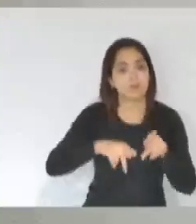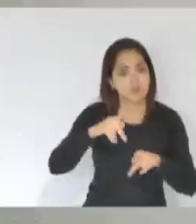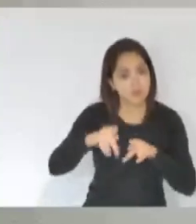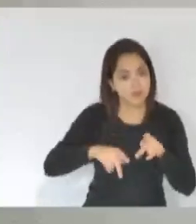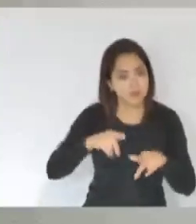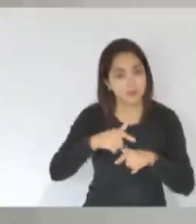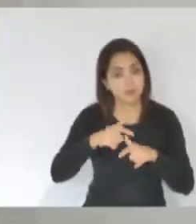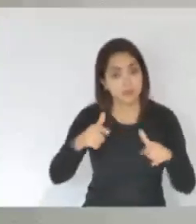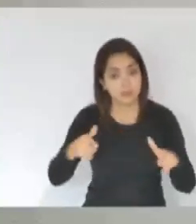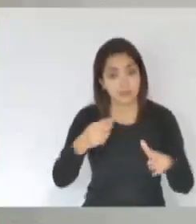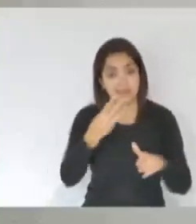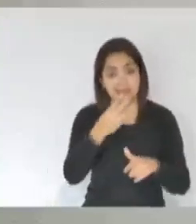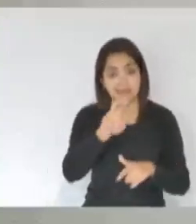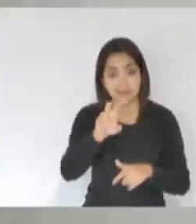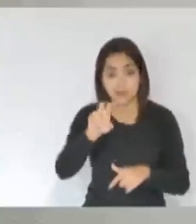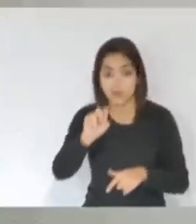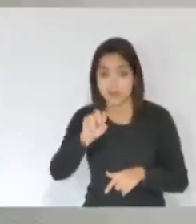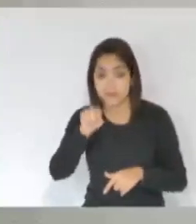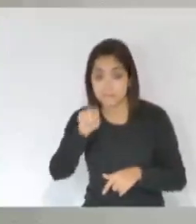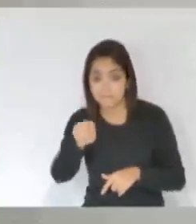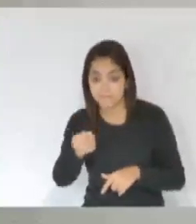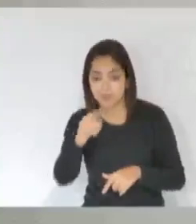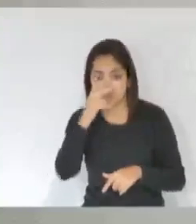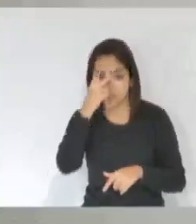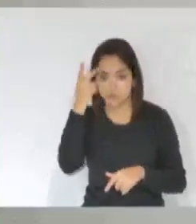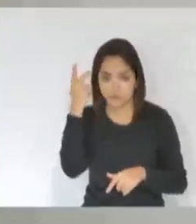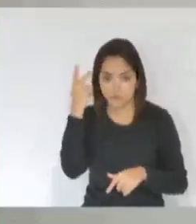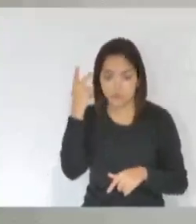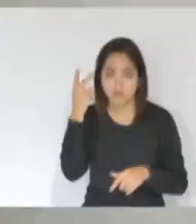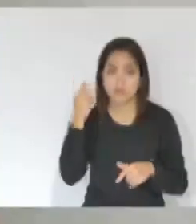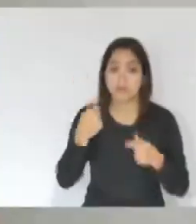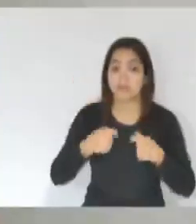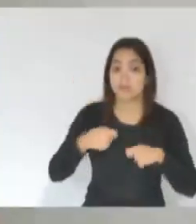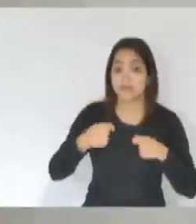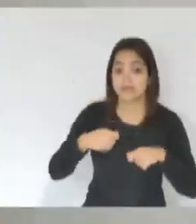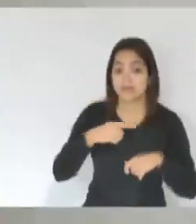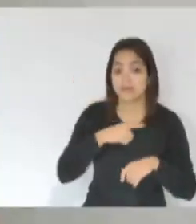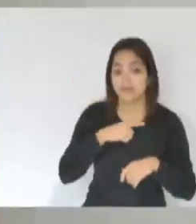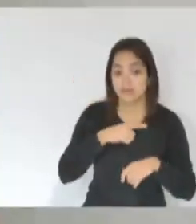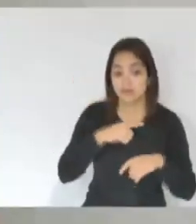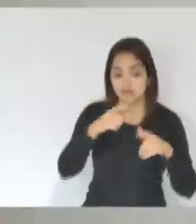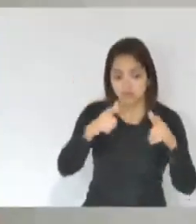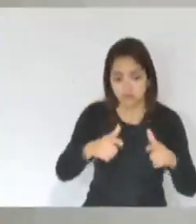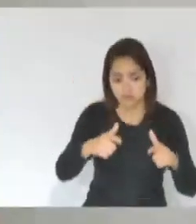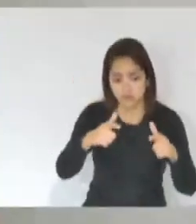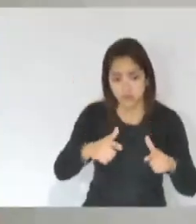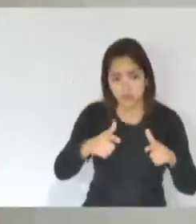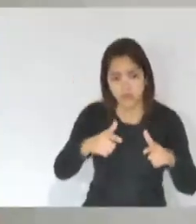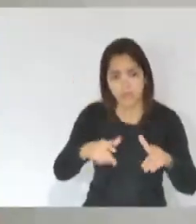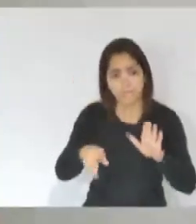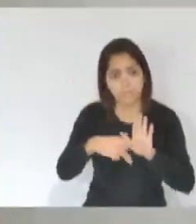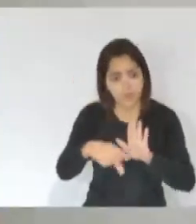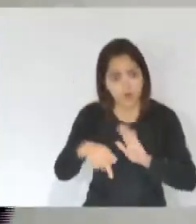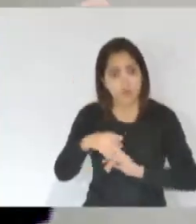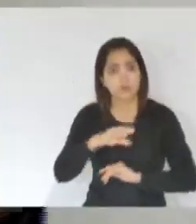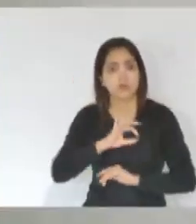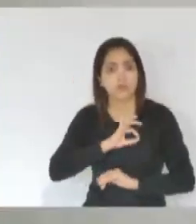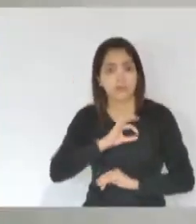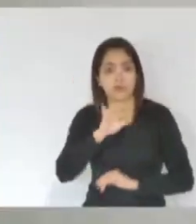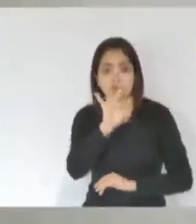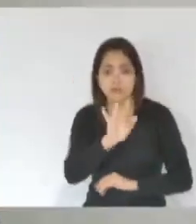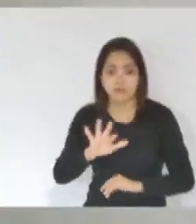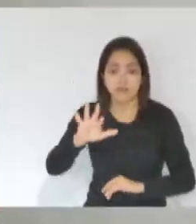350 mil pessoas, é uma cidade que deveria ter também um local da Polícia Federal, tanto para